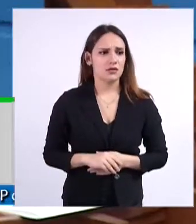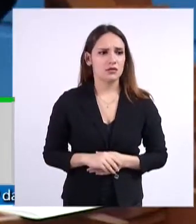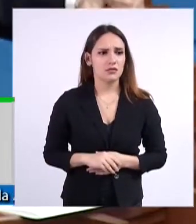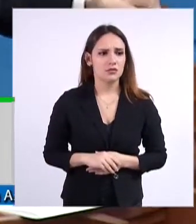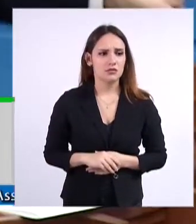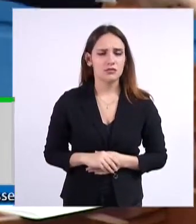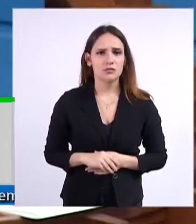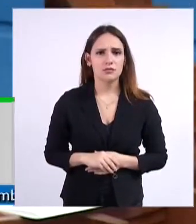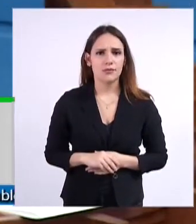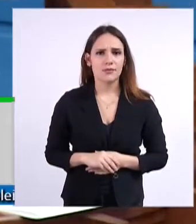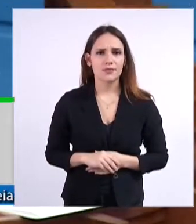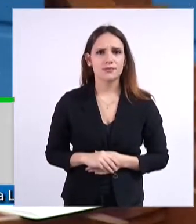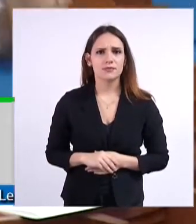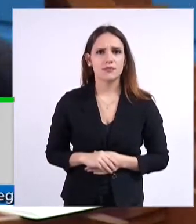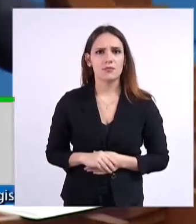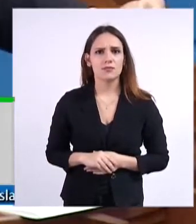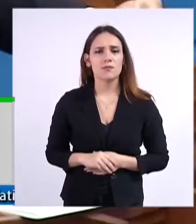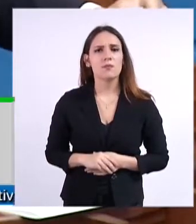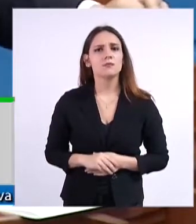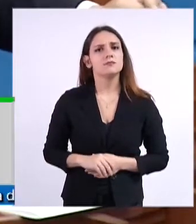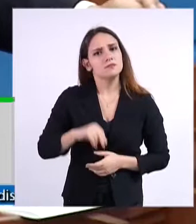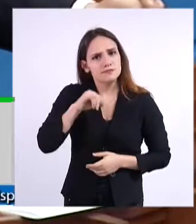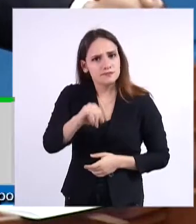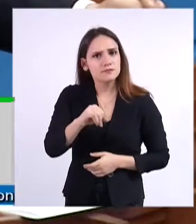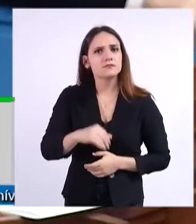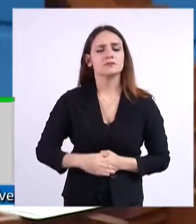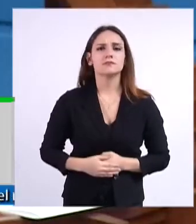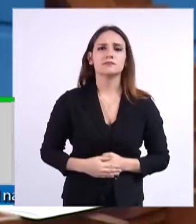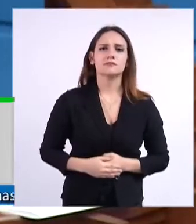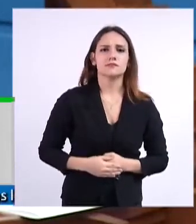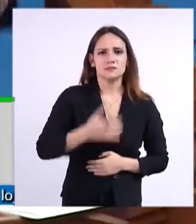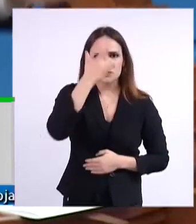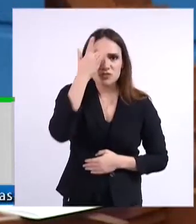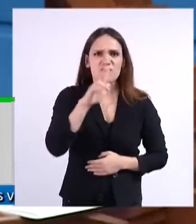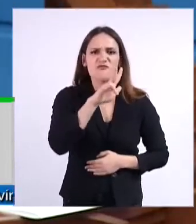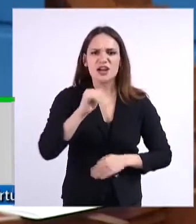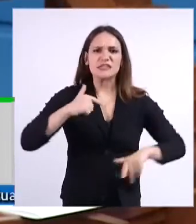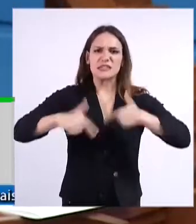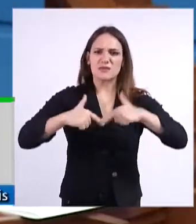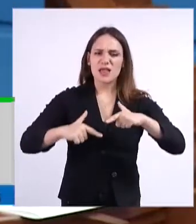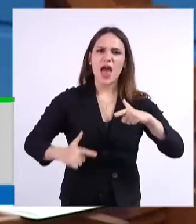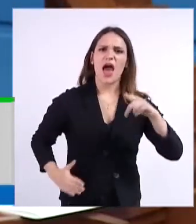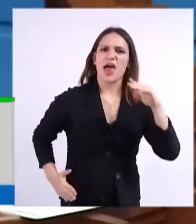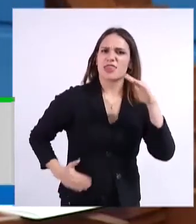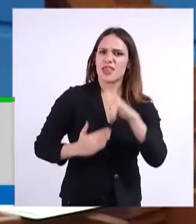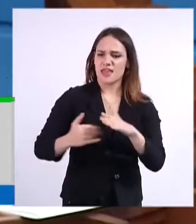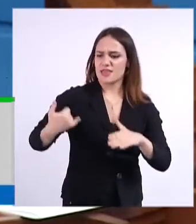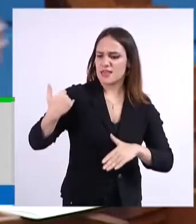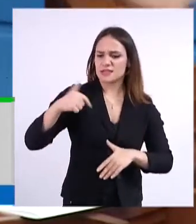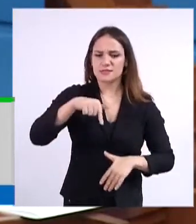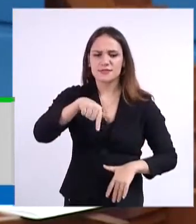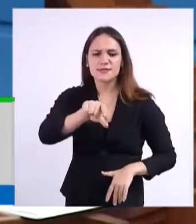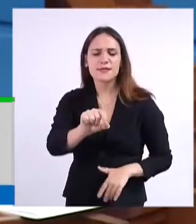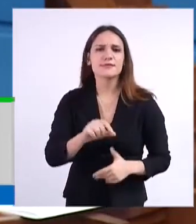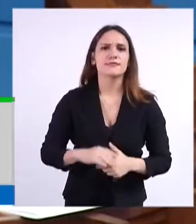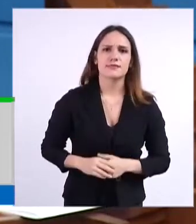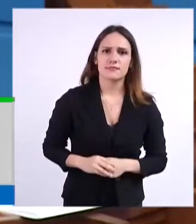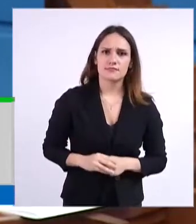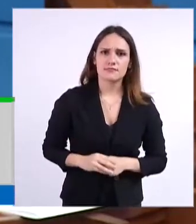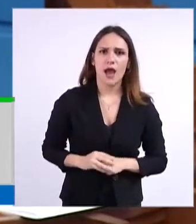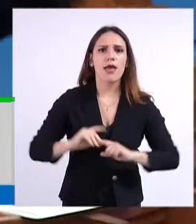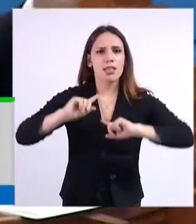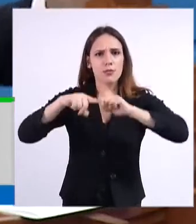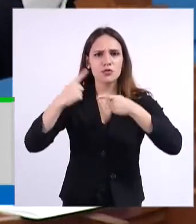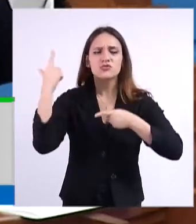Ora, enquanto o trabalhador vai ter que trabalhar até 70 anos para